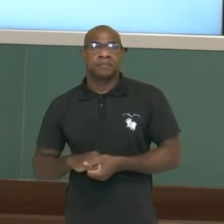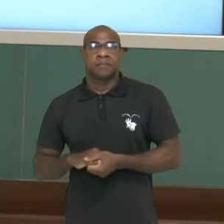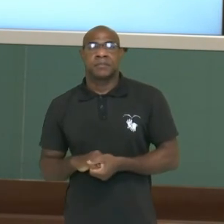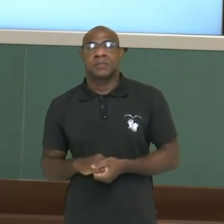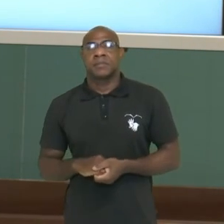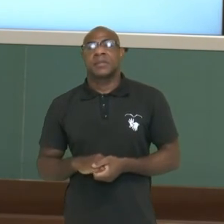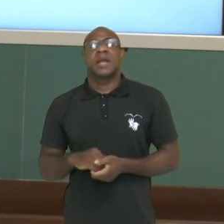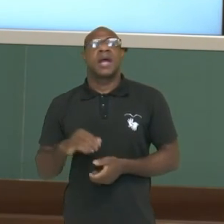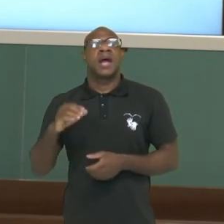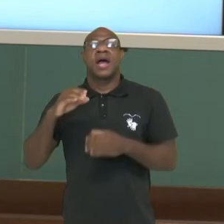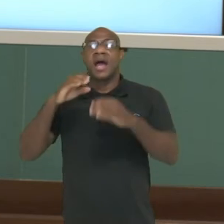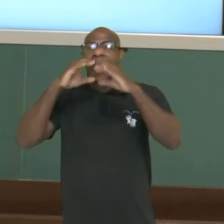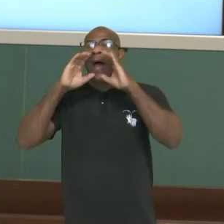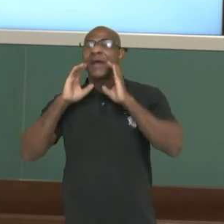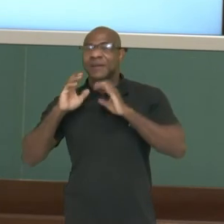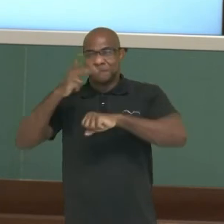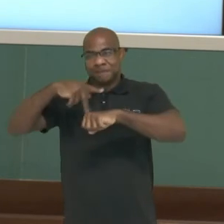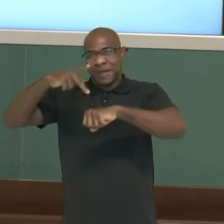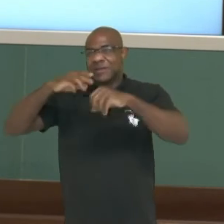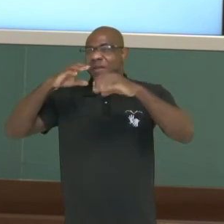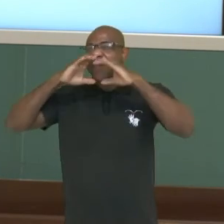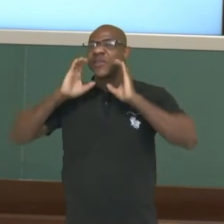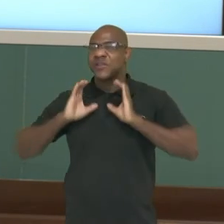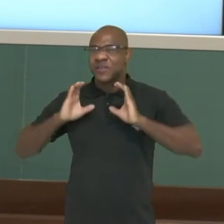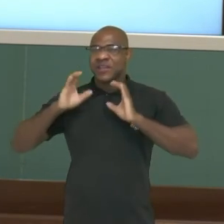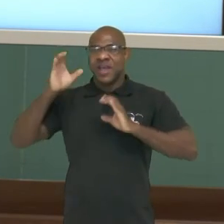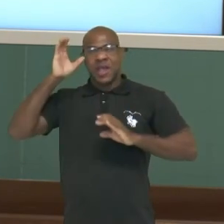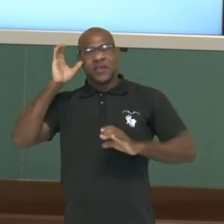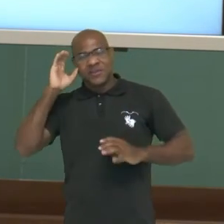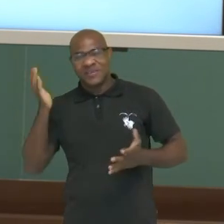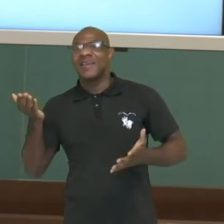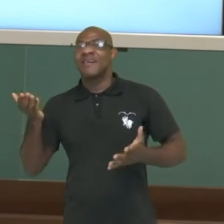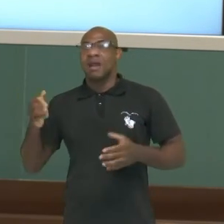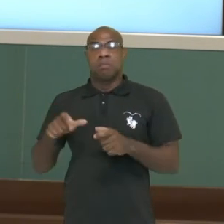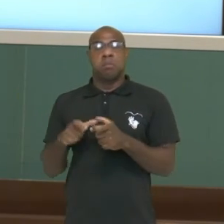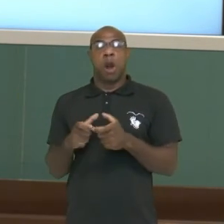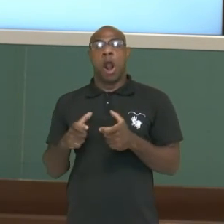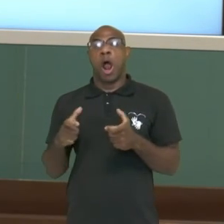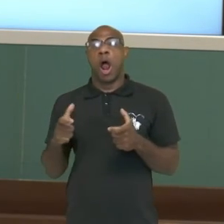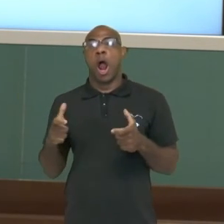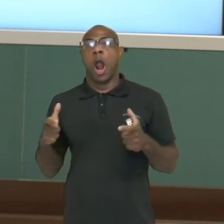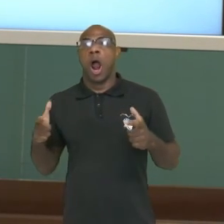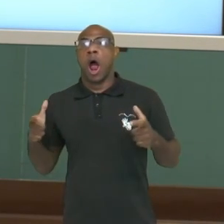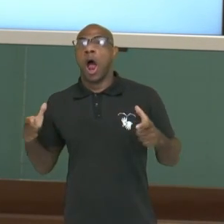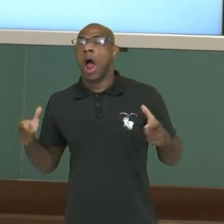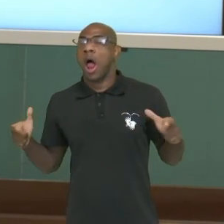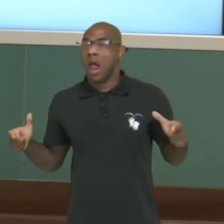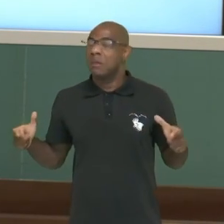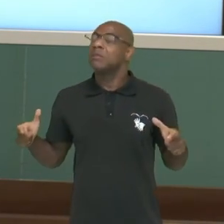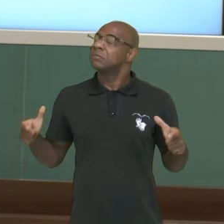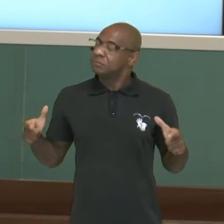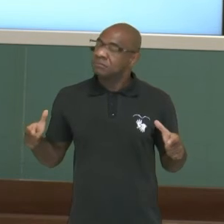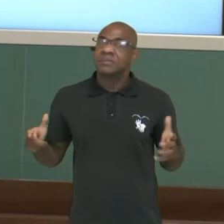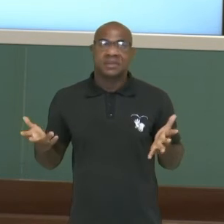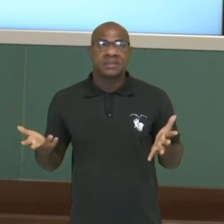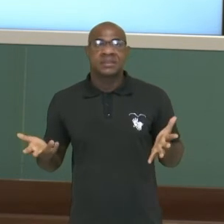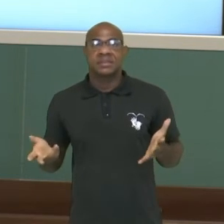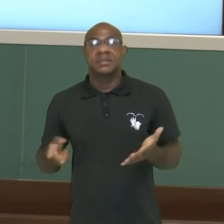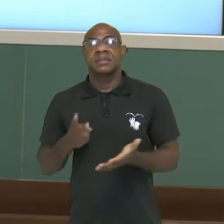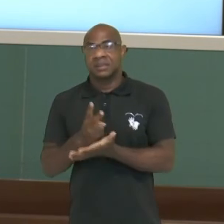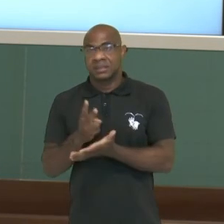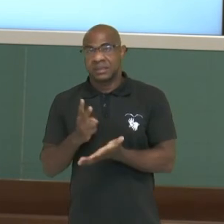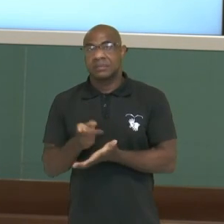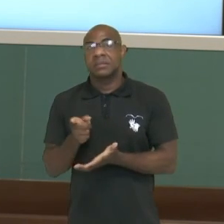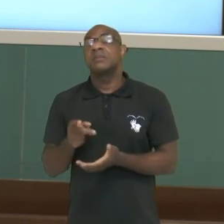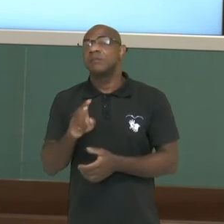né, economicamente, de forma científica também, e assim por diante. E ela não poderia, né, deixar de usar a região ártica